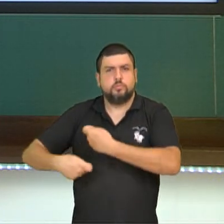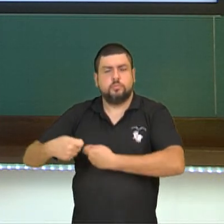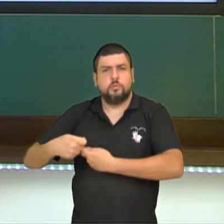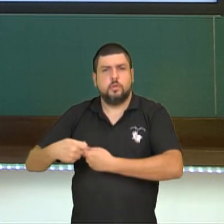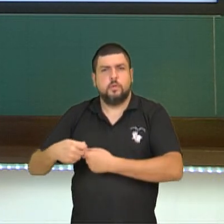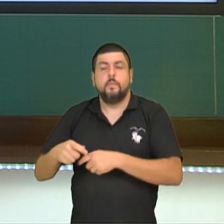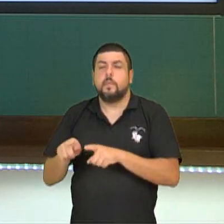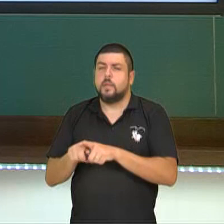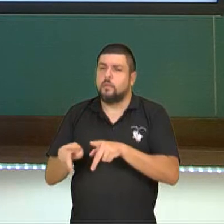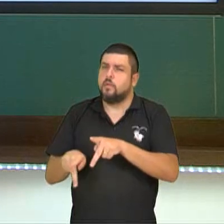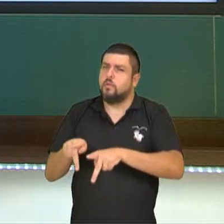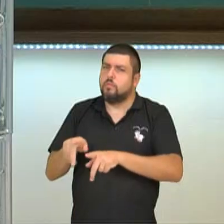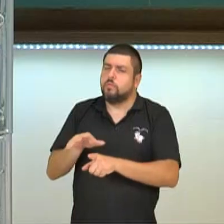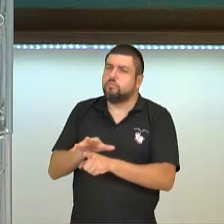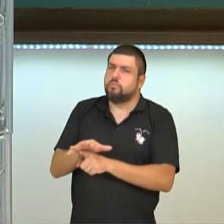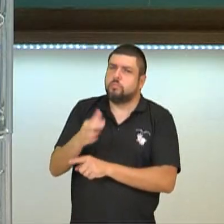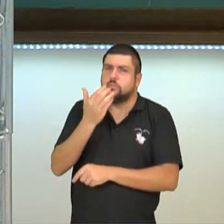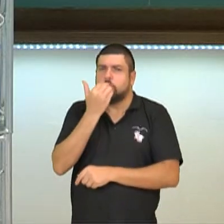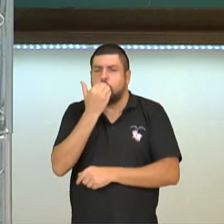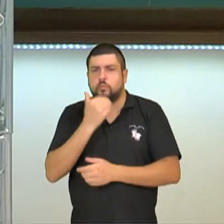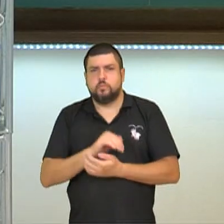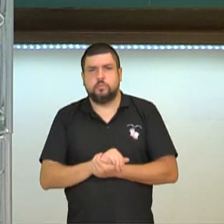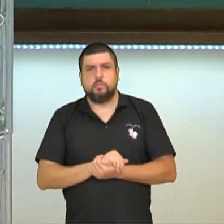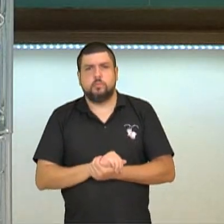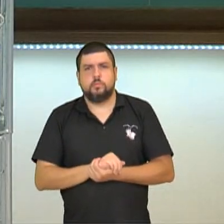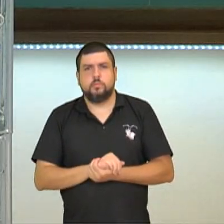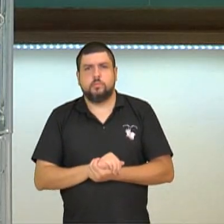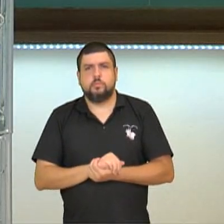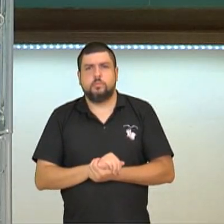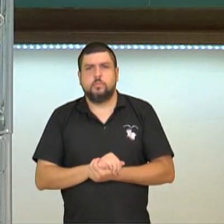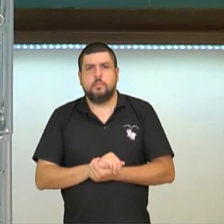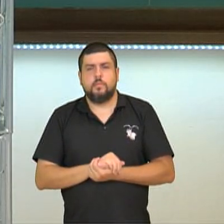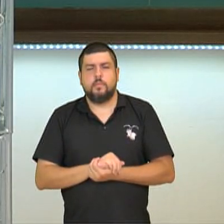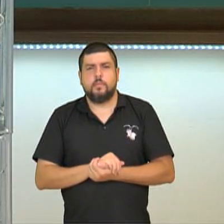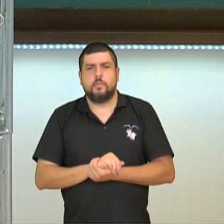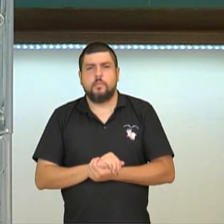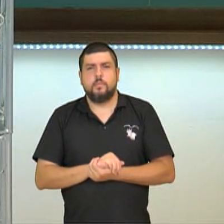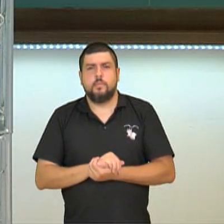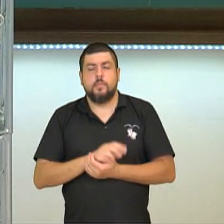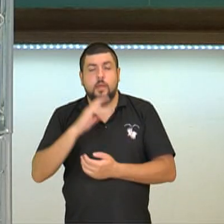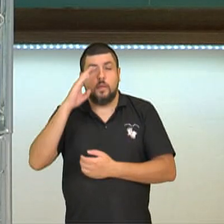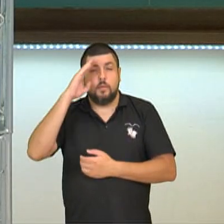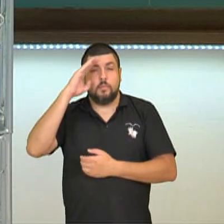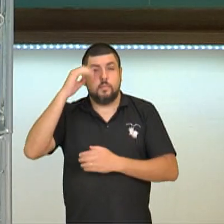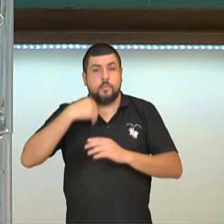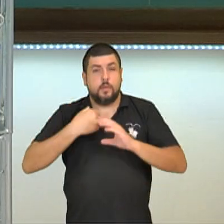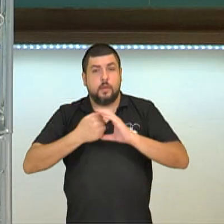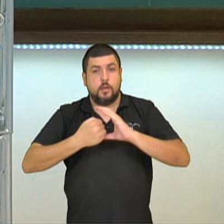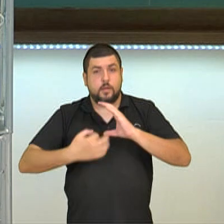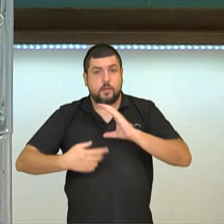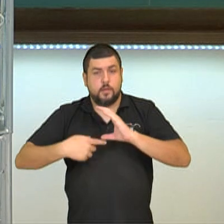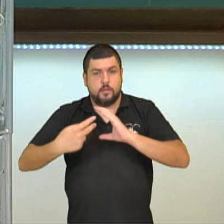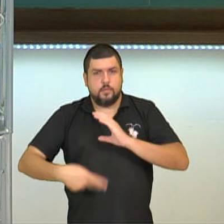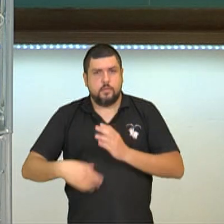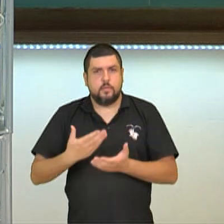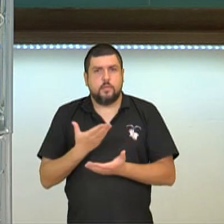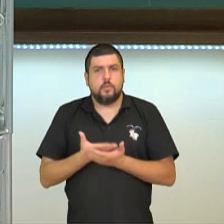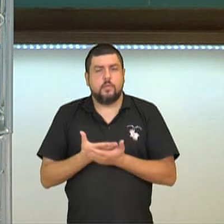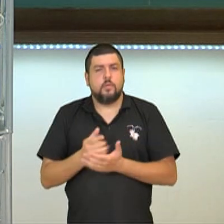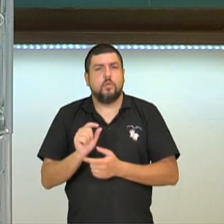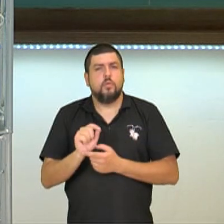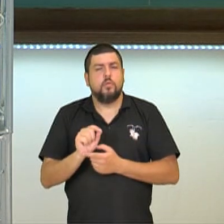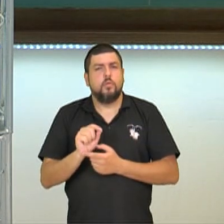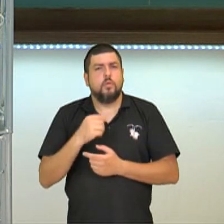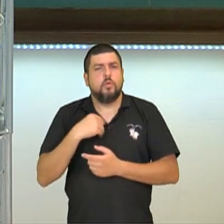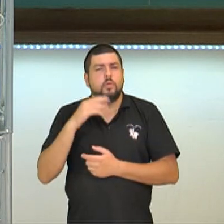do povo cuxita. Uma das principais características desta aula é você observar que nós estamos trazendo uma ideia